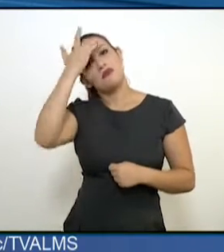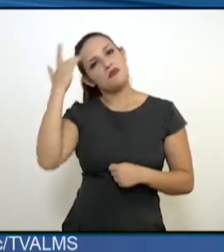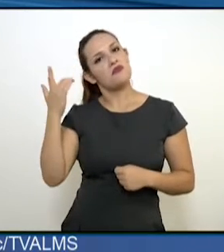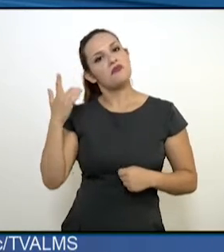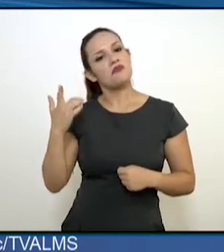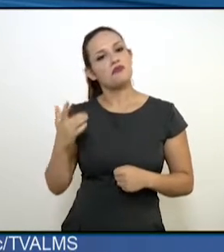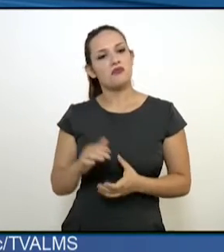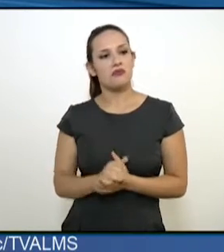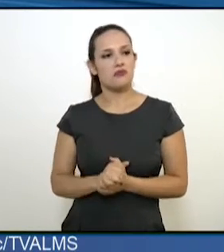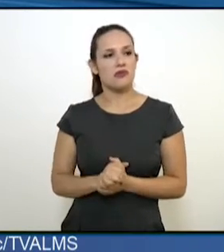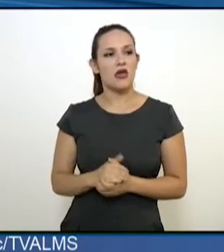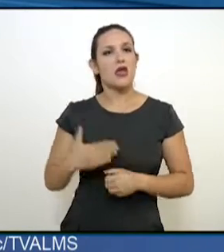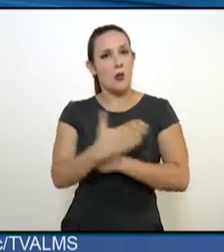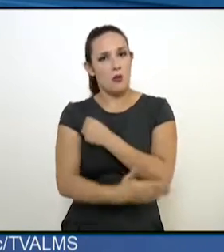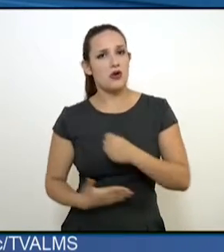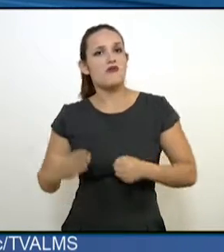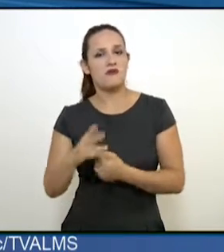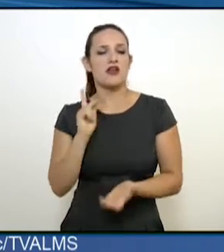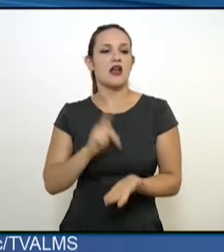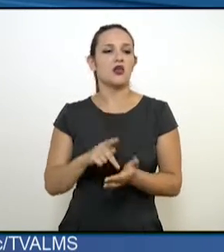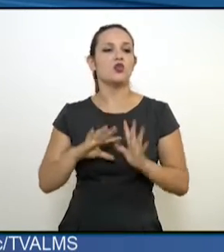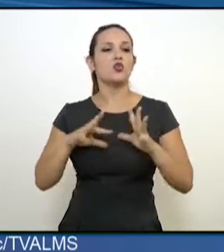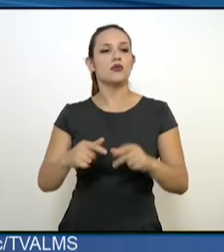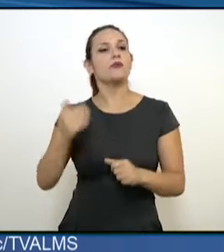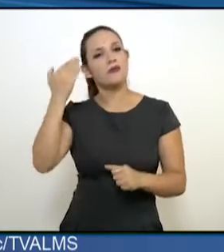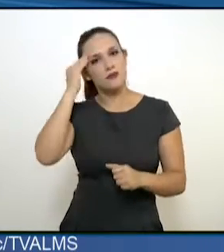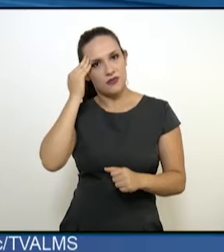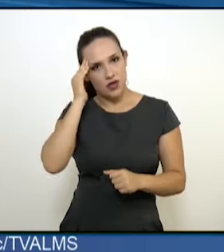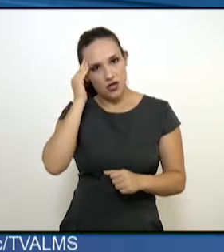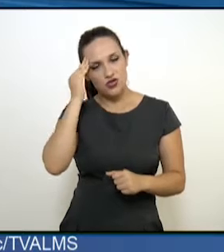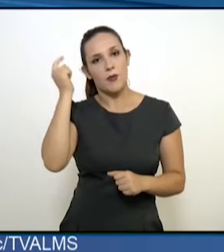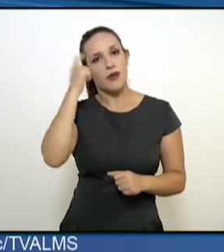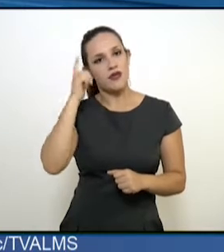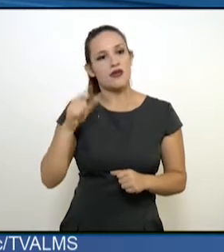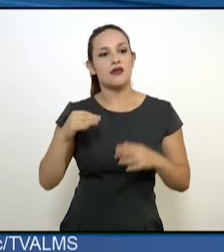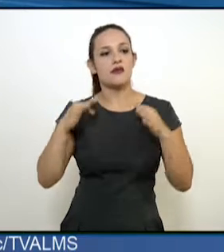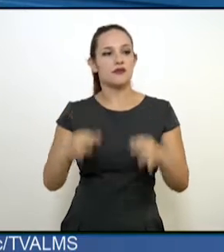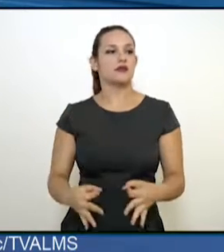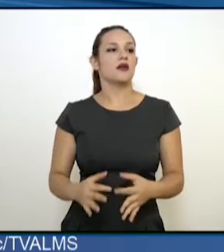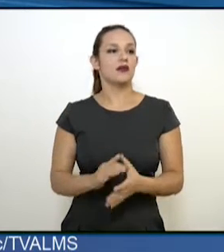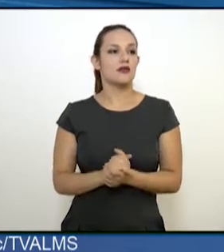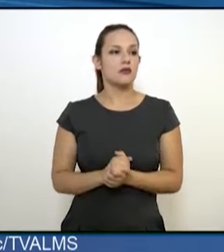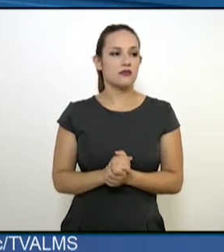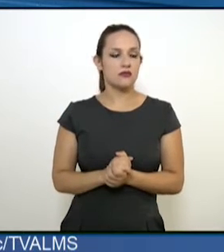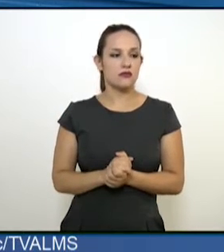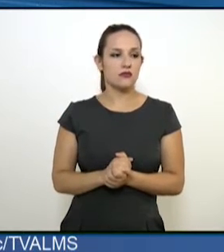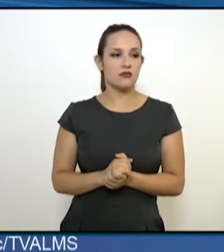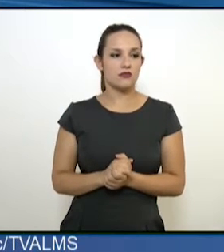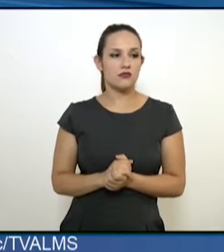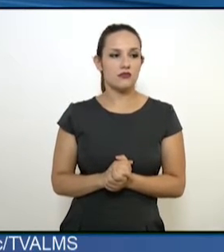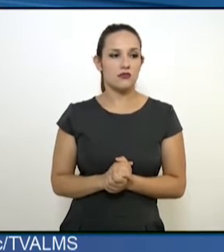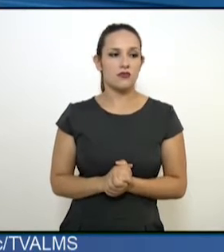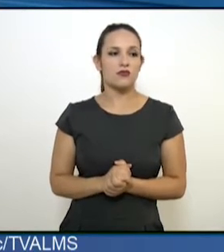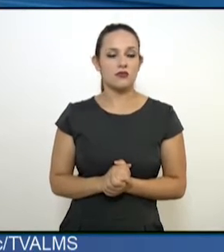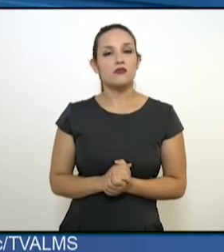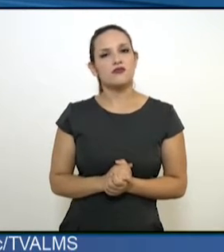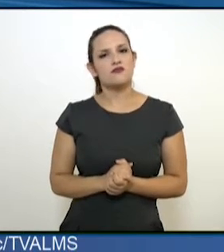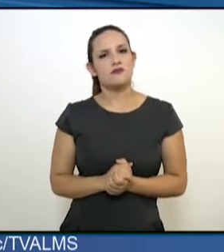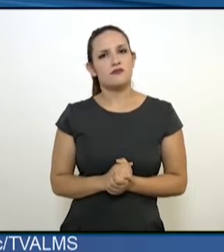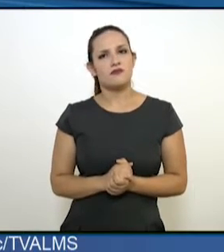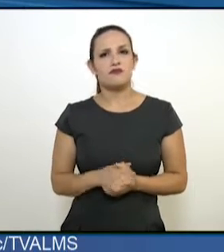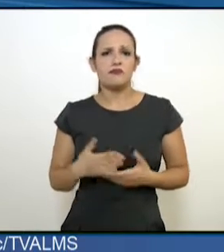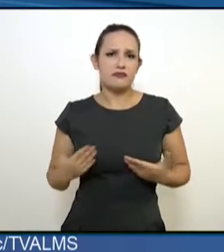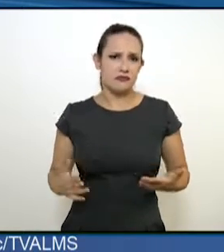carbonário a defender aquilo que ele entendia ser motivo de sua defesa, ou seja, o presidente